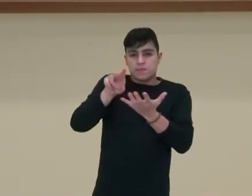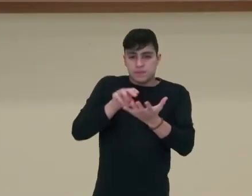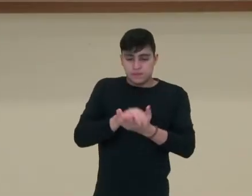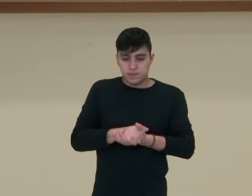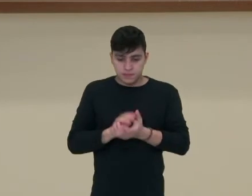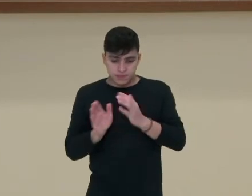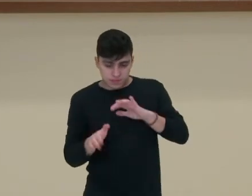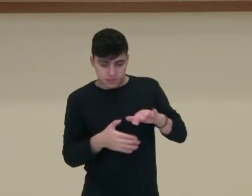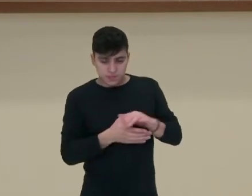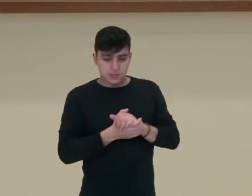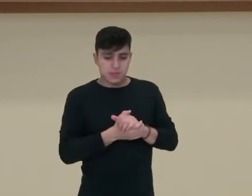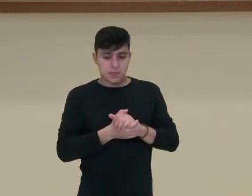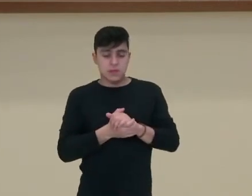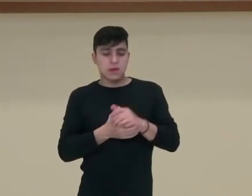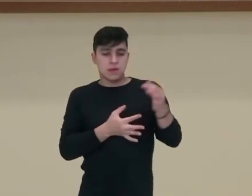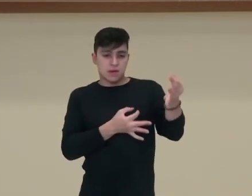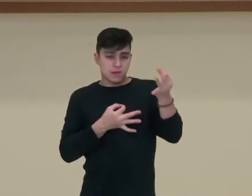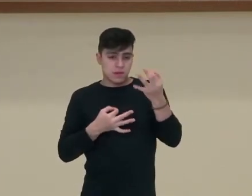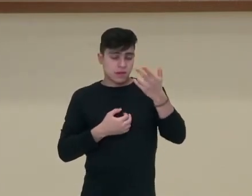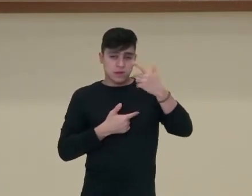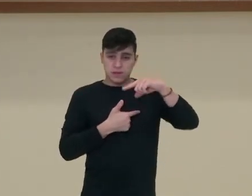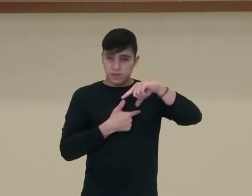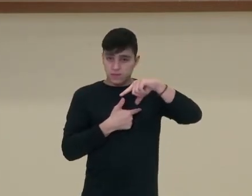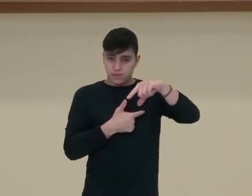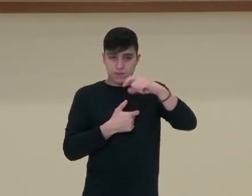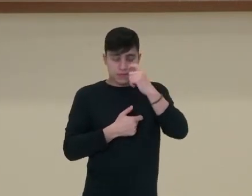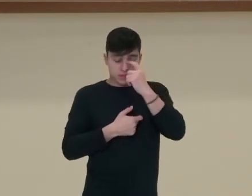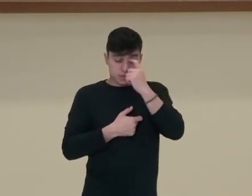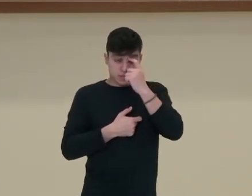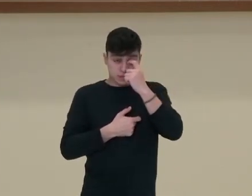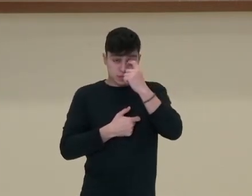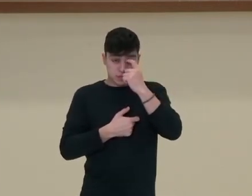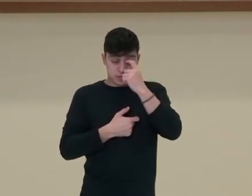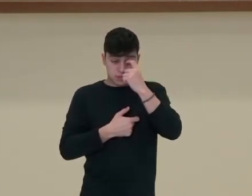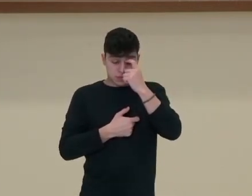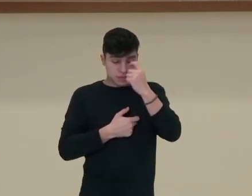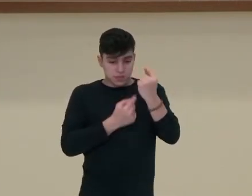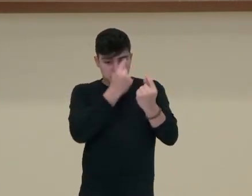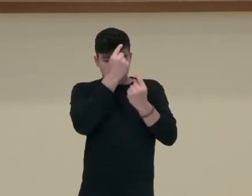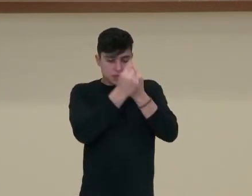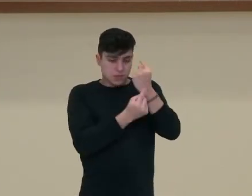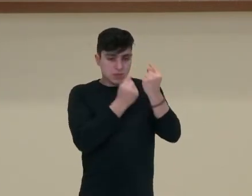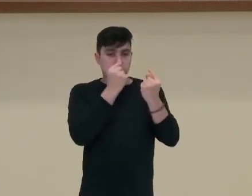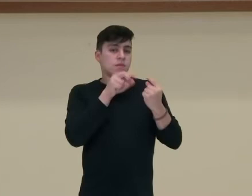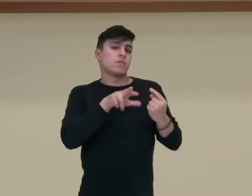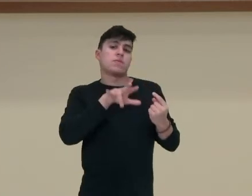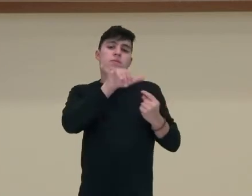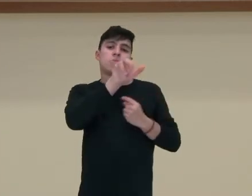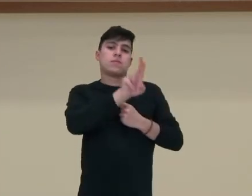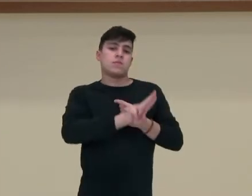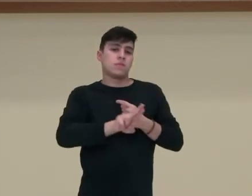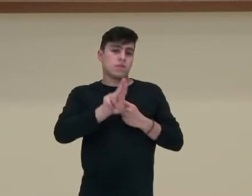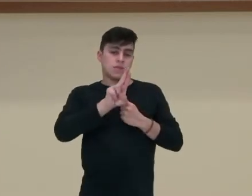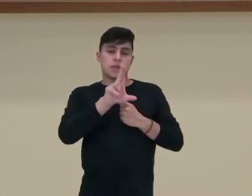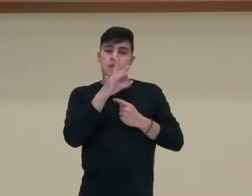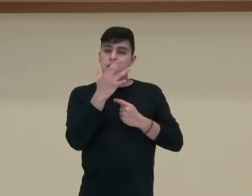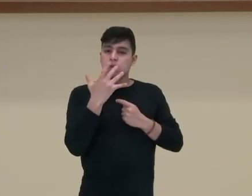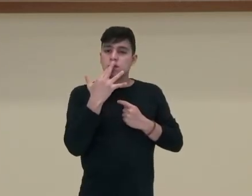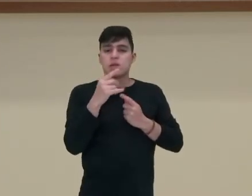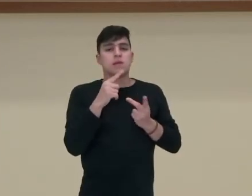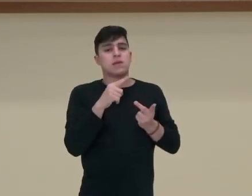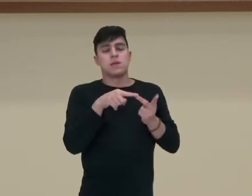partitura não convencional, né, a partitura criativa, ela vai utilizar de cores,